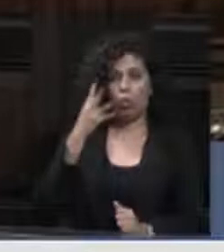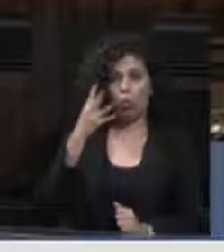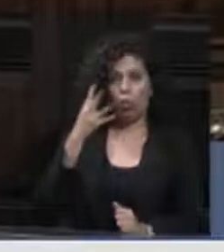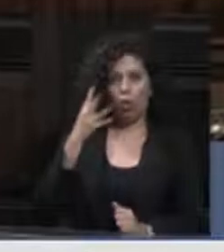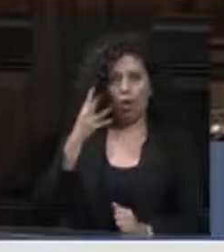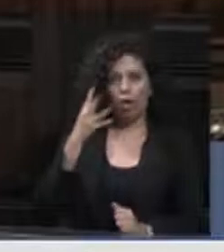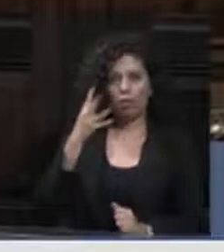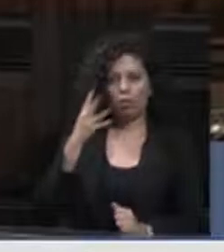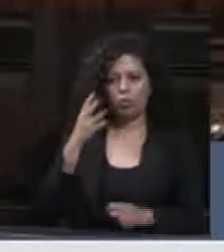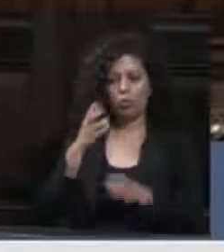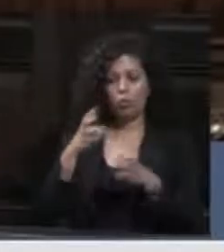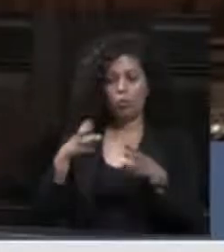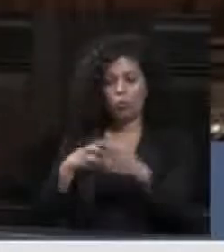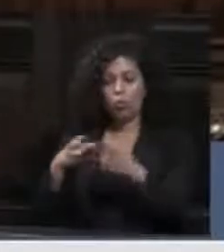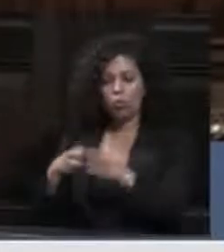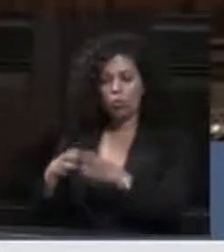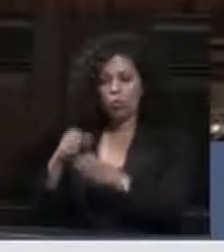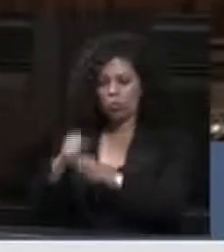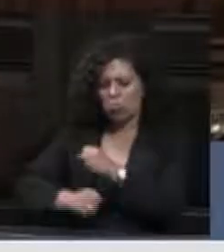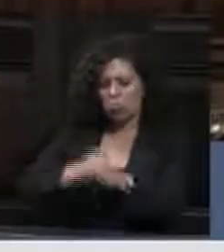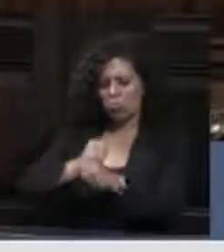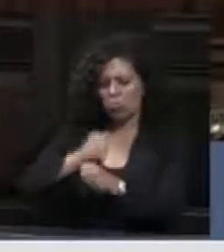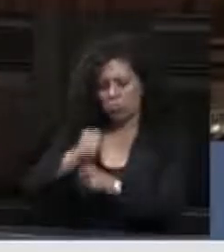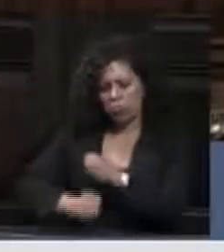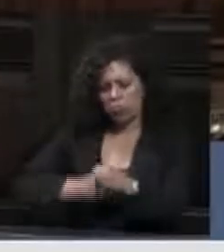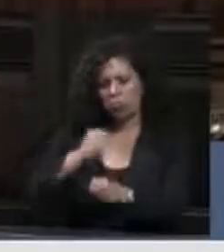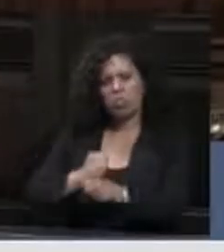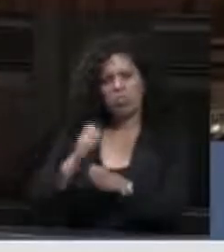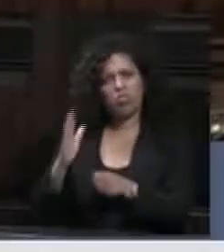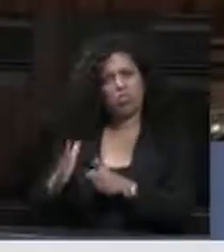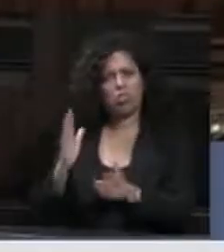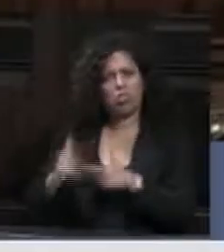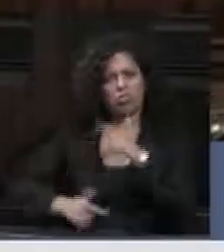gestão das fazendas, dos sítios, enfim,